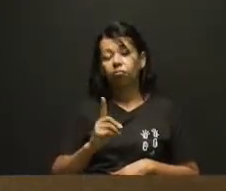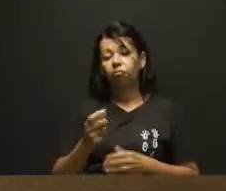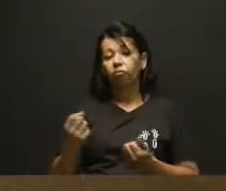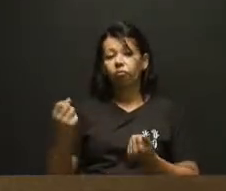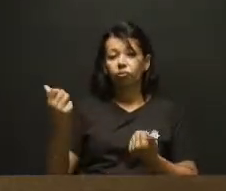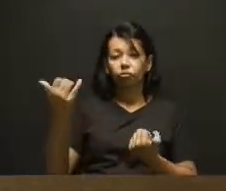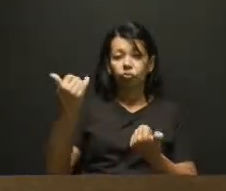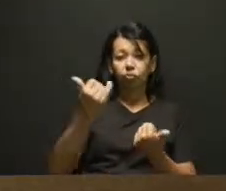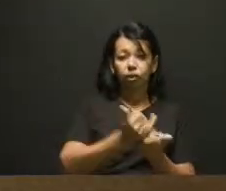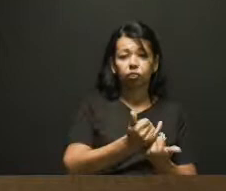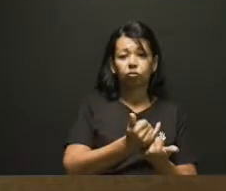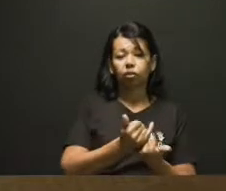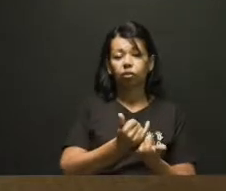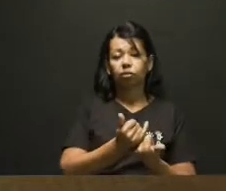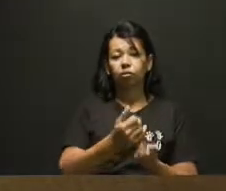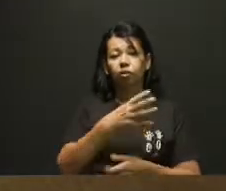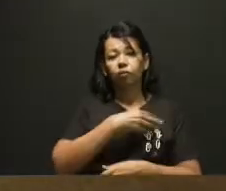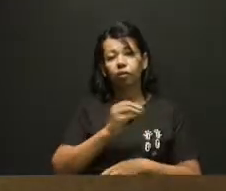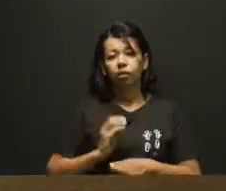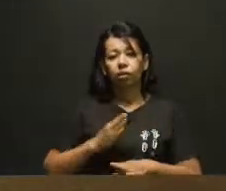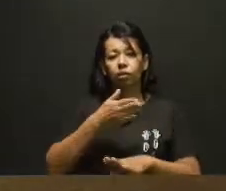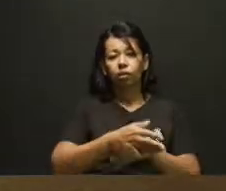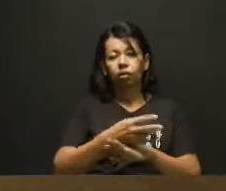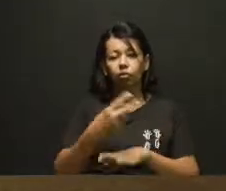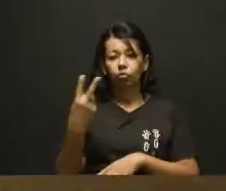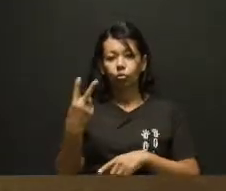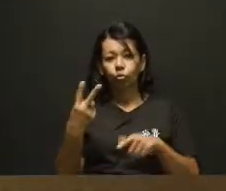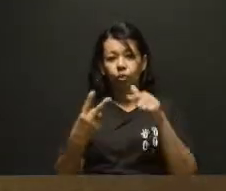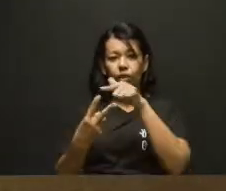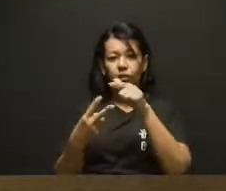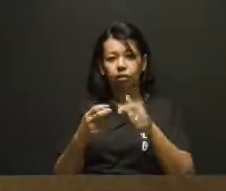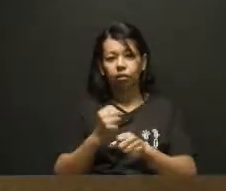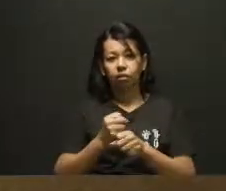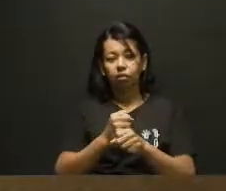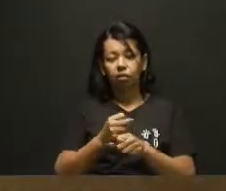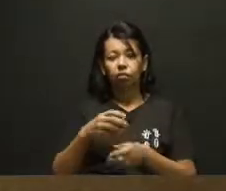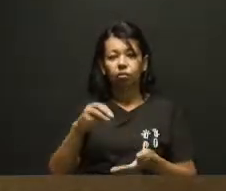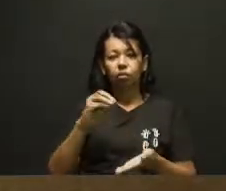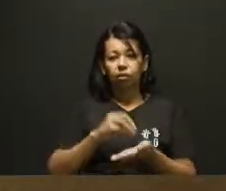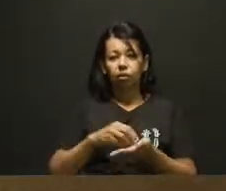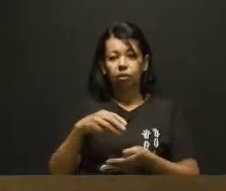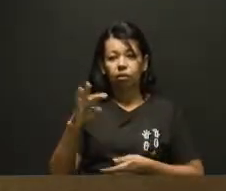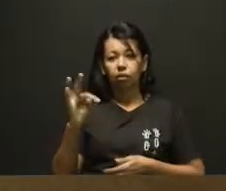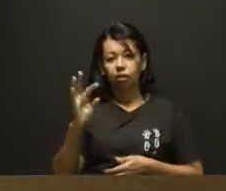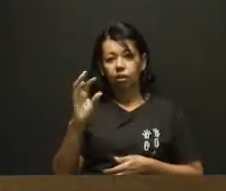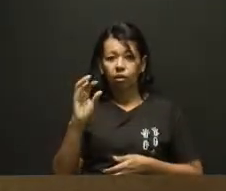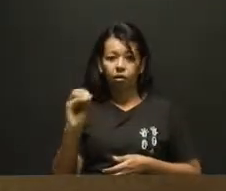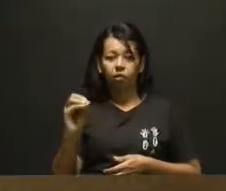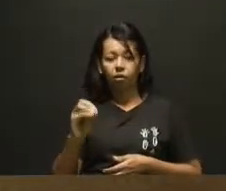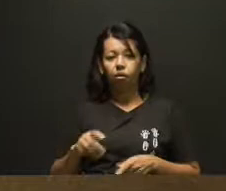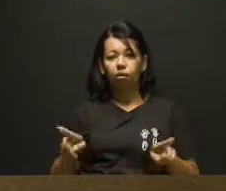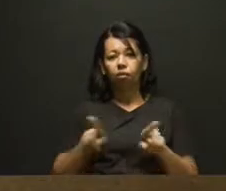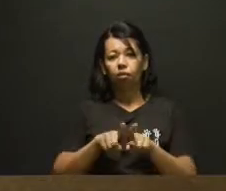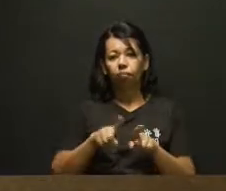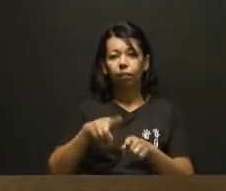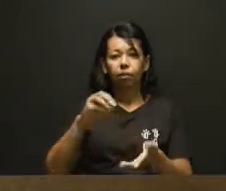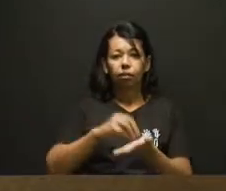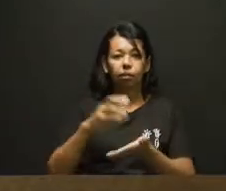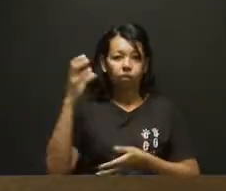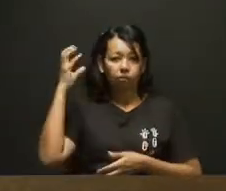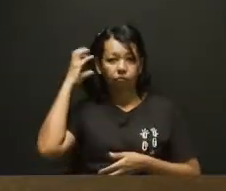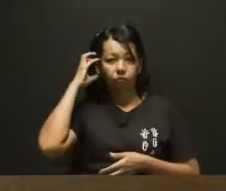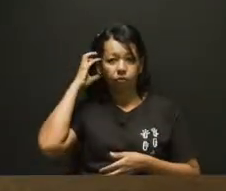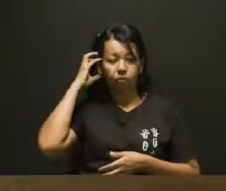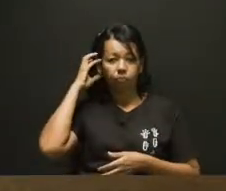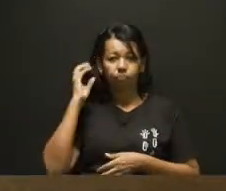meu filho tá entrando por segundo anos em taió está agora sem atendimento da fome eu não culpo a